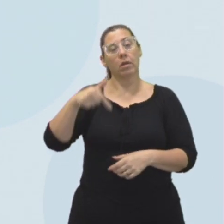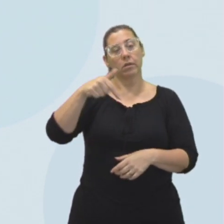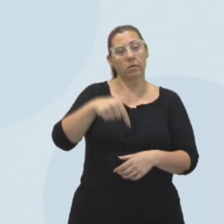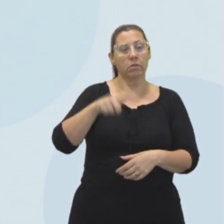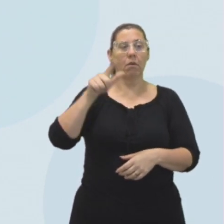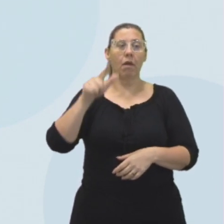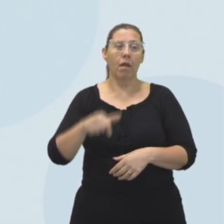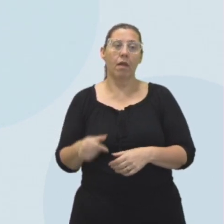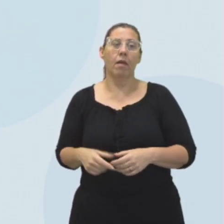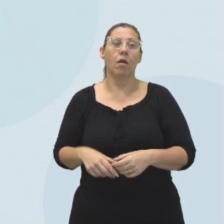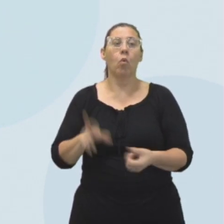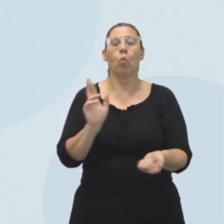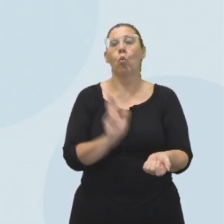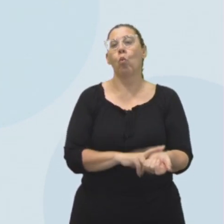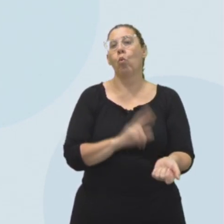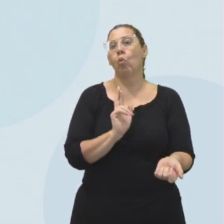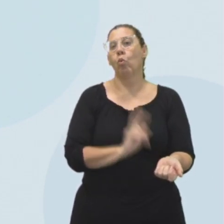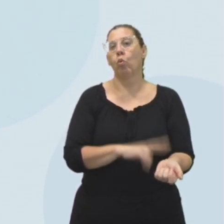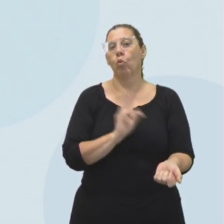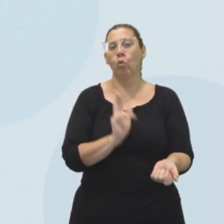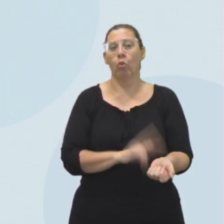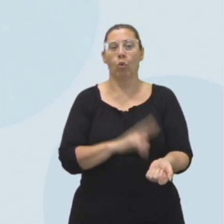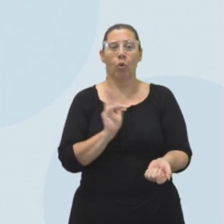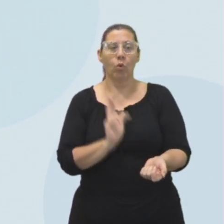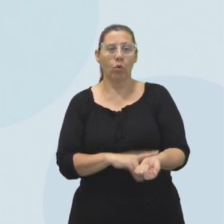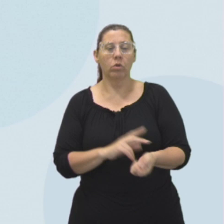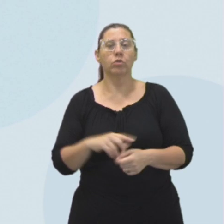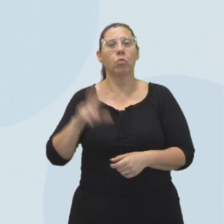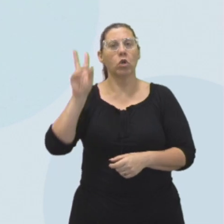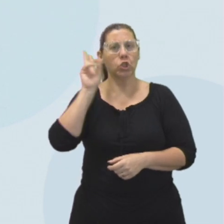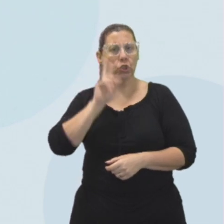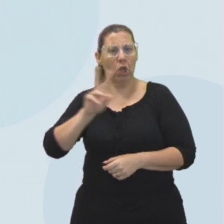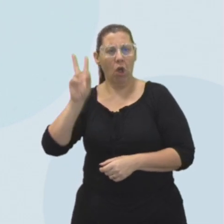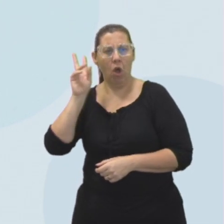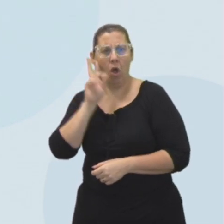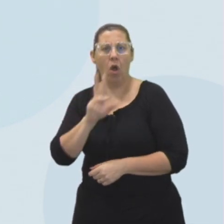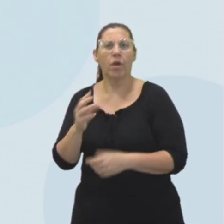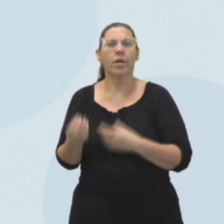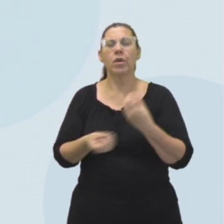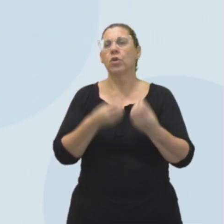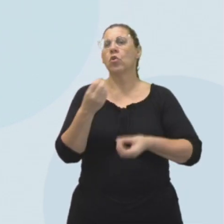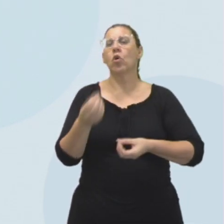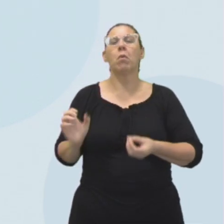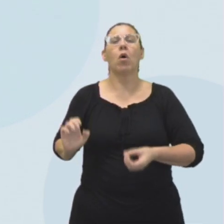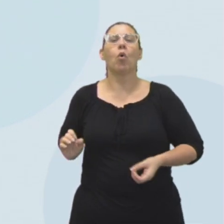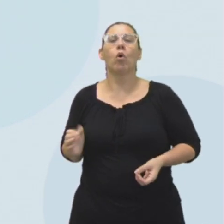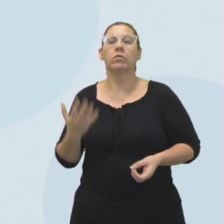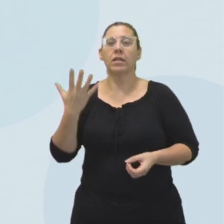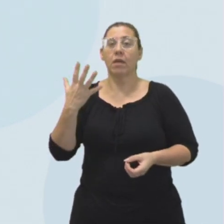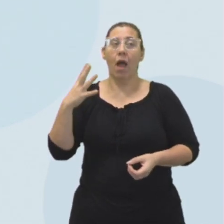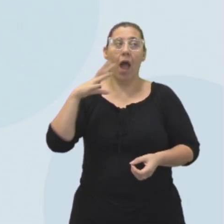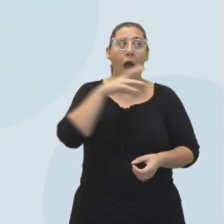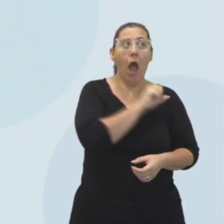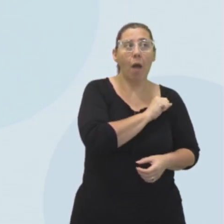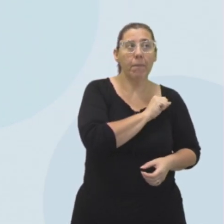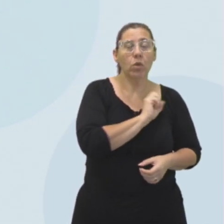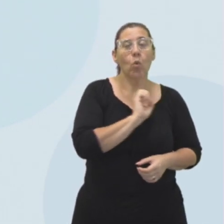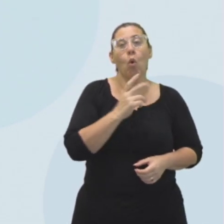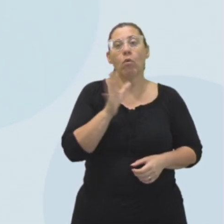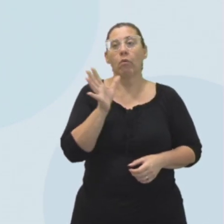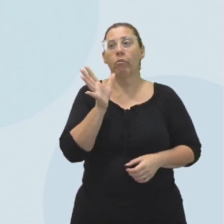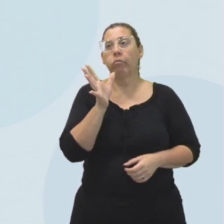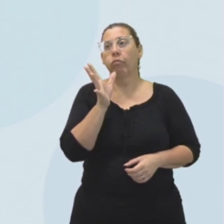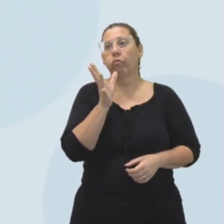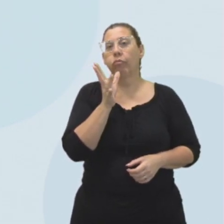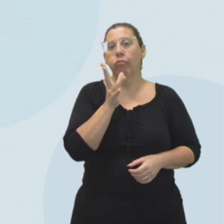o ritmo, a entoação, né? O ritmo da história e como ela flui, rápida ou lentamente.